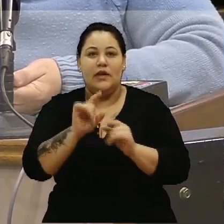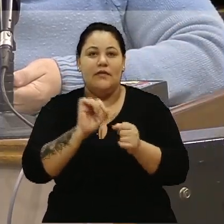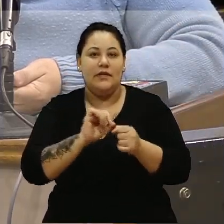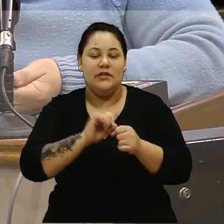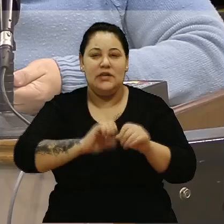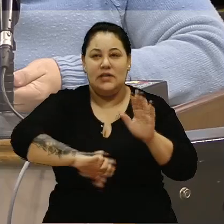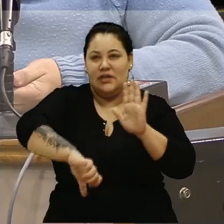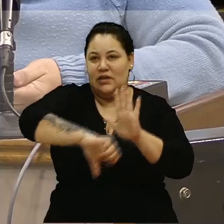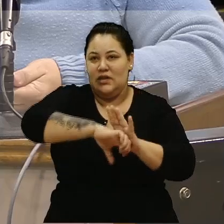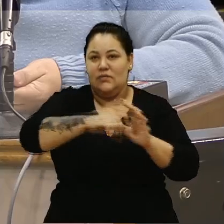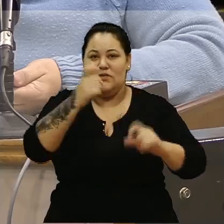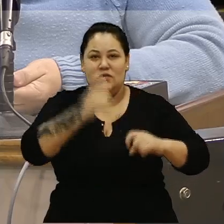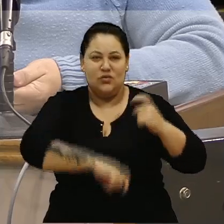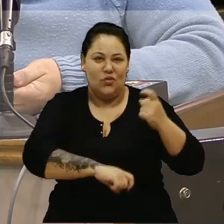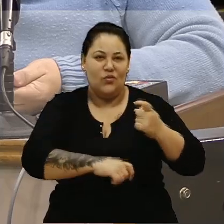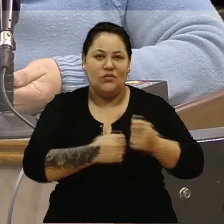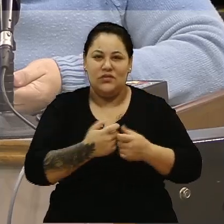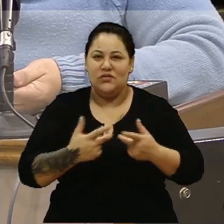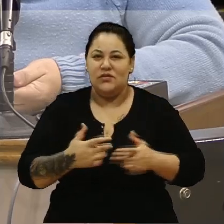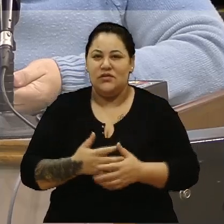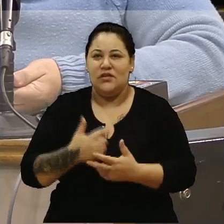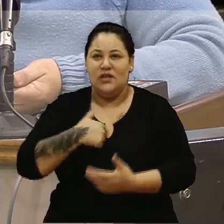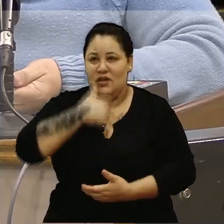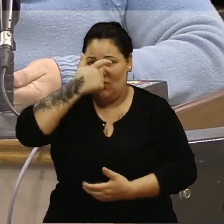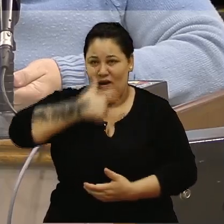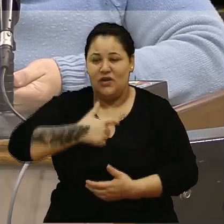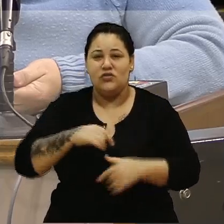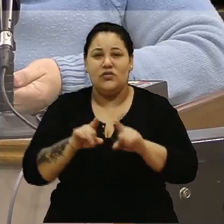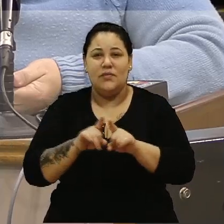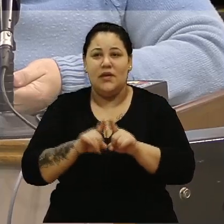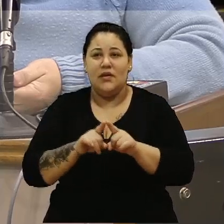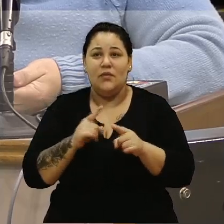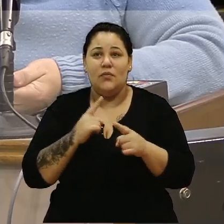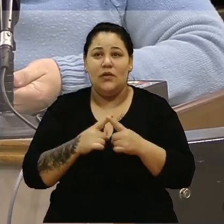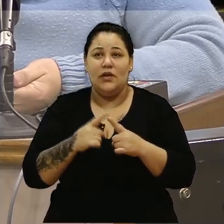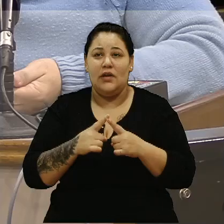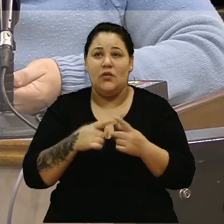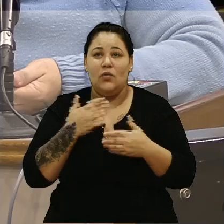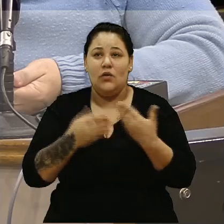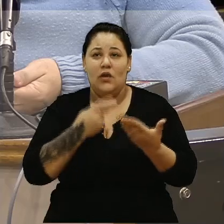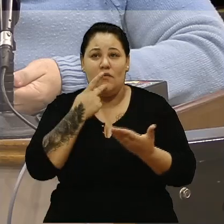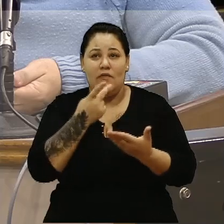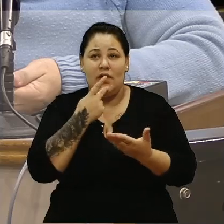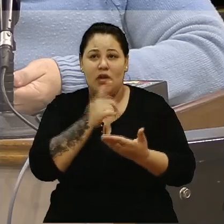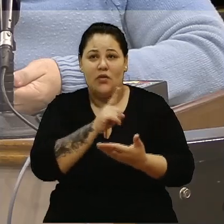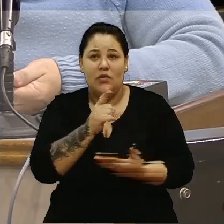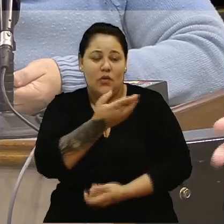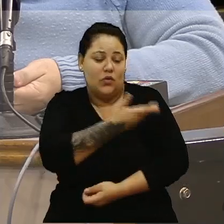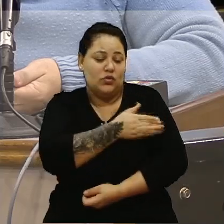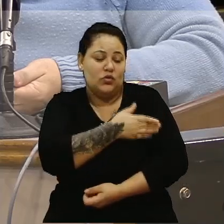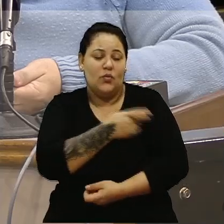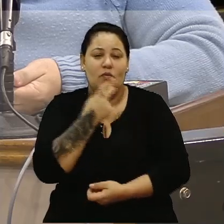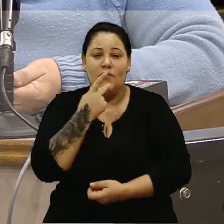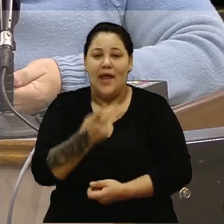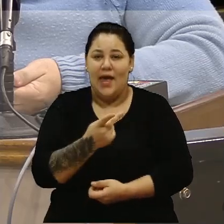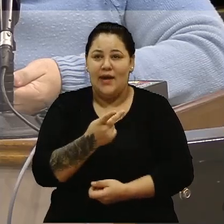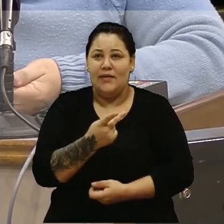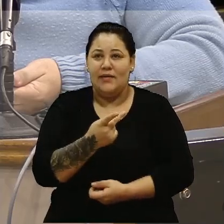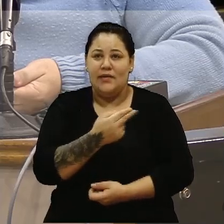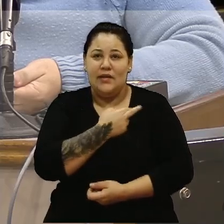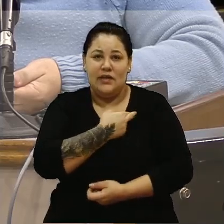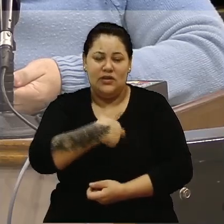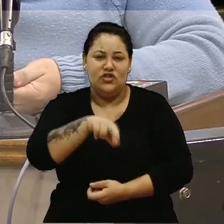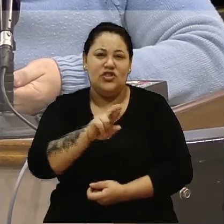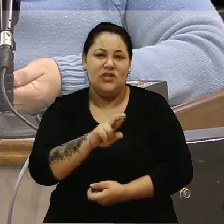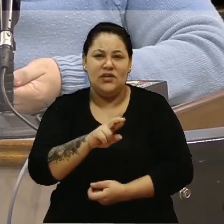e tal, eu acho também uma forma de desrespeito, porque quando eu faço as minhas falas, eu não costumo citar público, religiões,